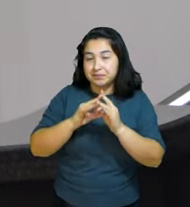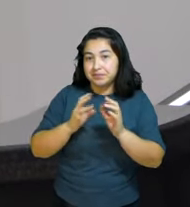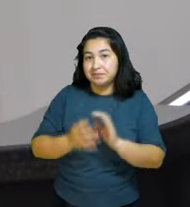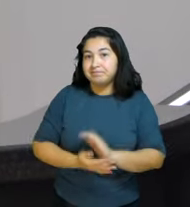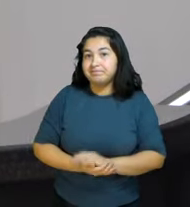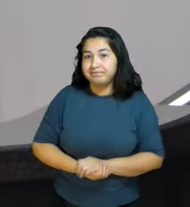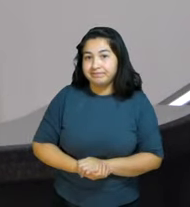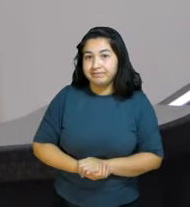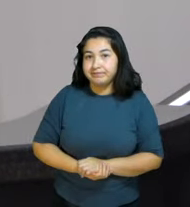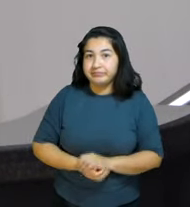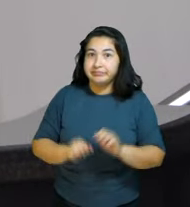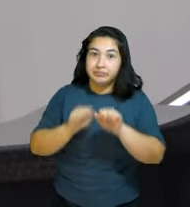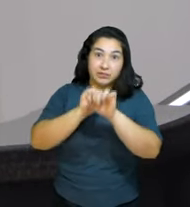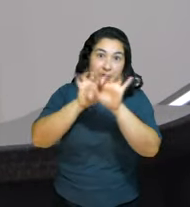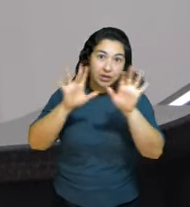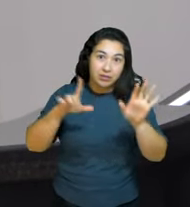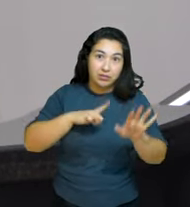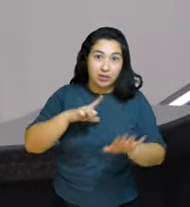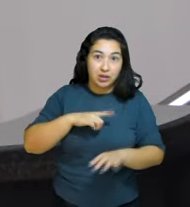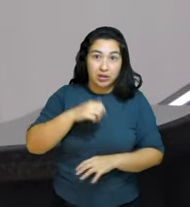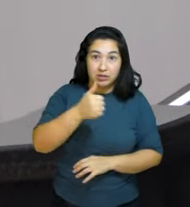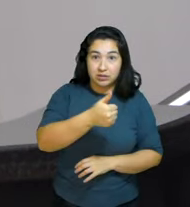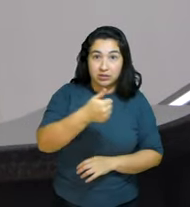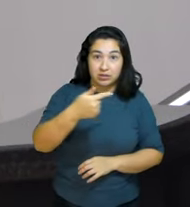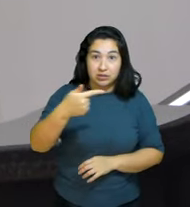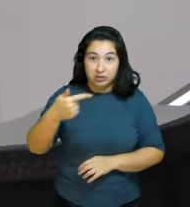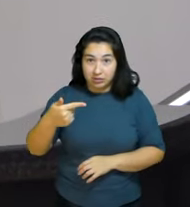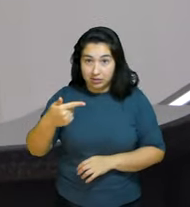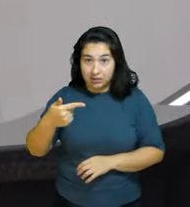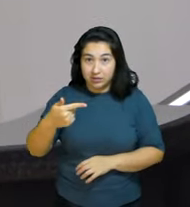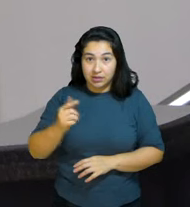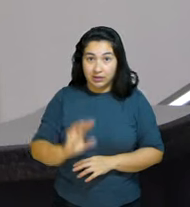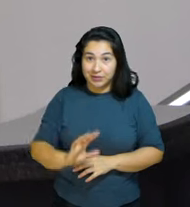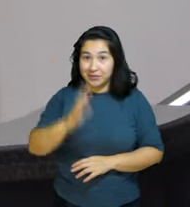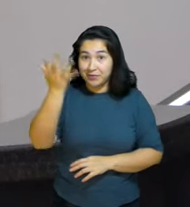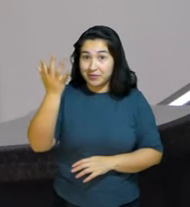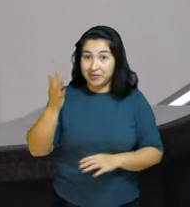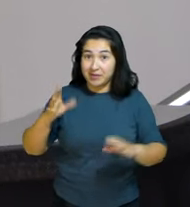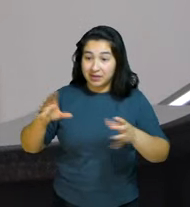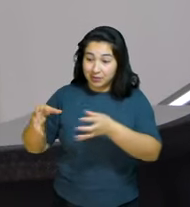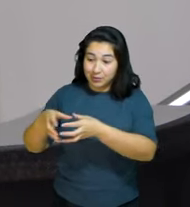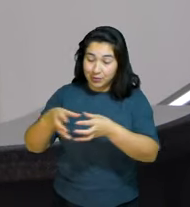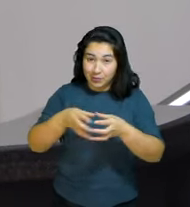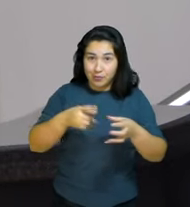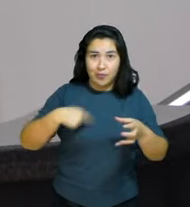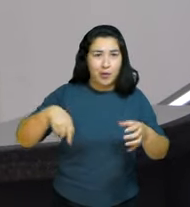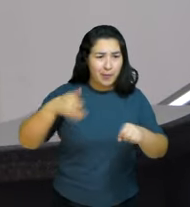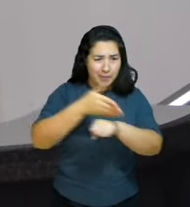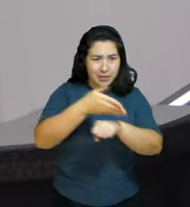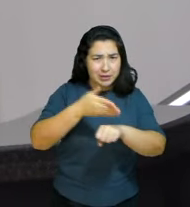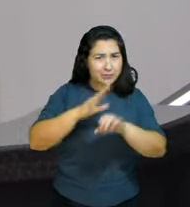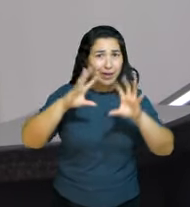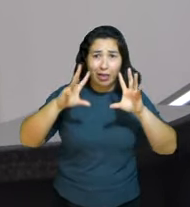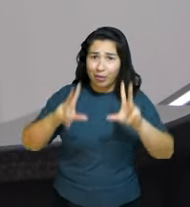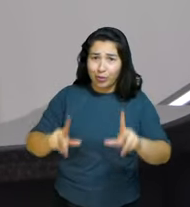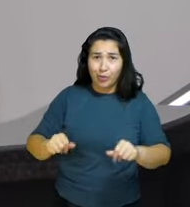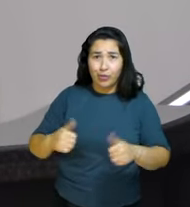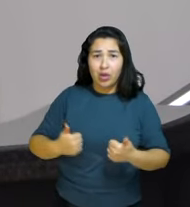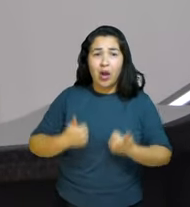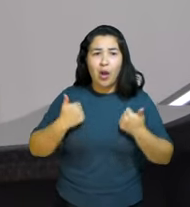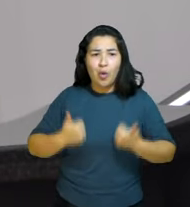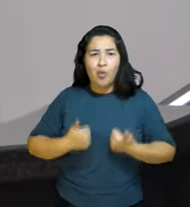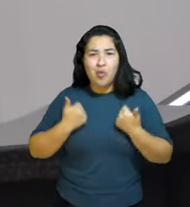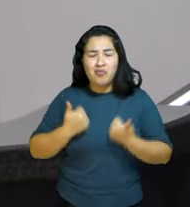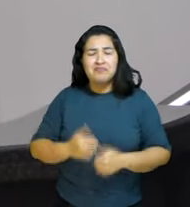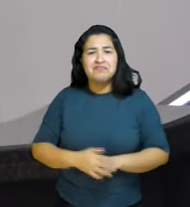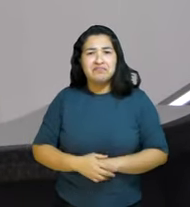Claro, das 17 edições, eu participei de todas. É um orgulho, é uma satisfação isso. Com isso, eu me